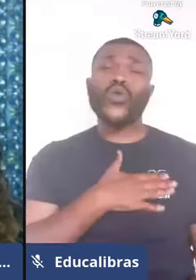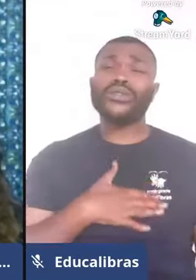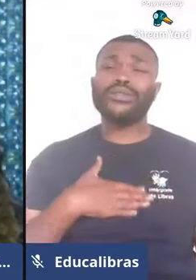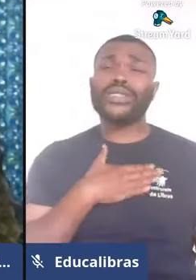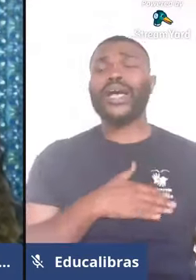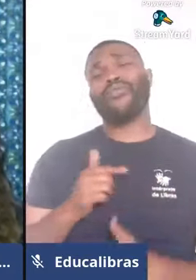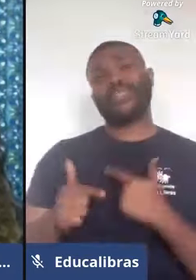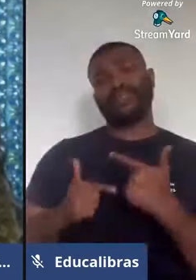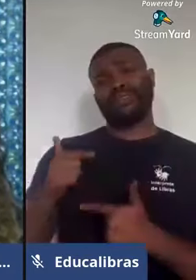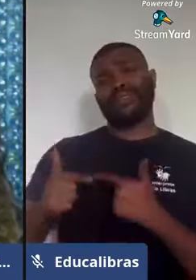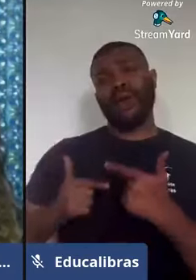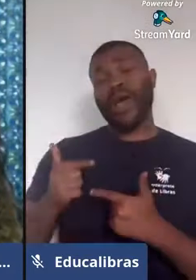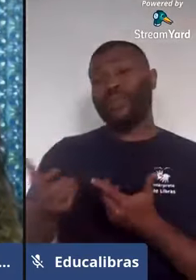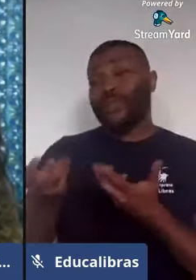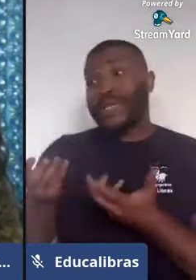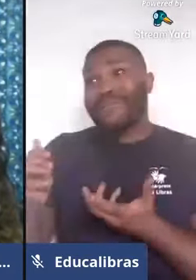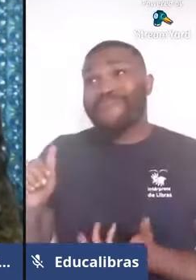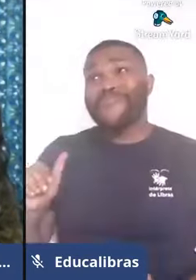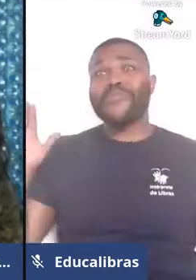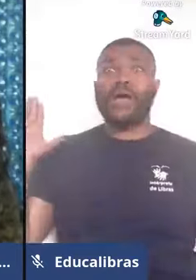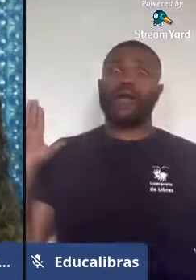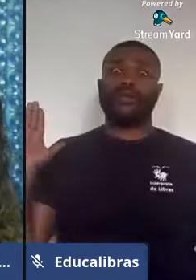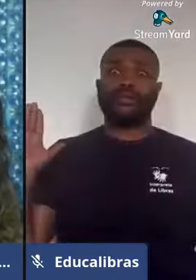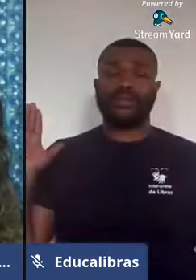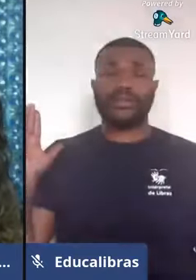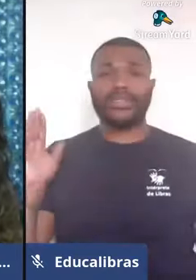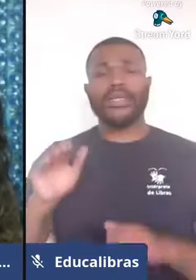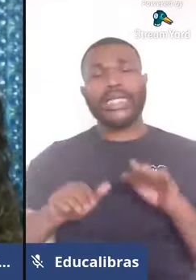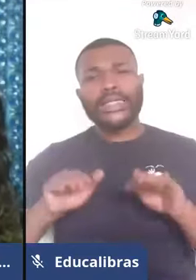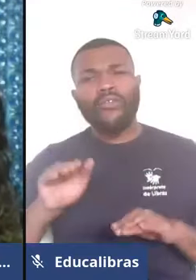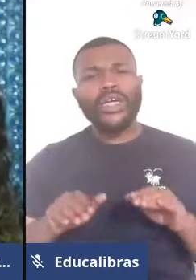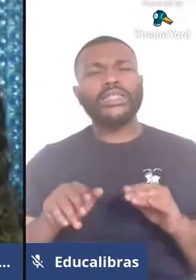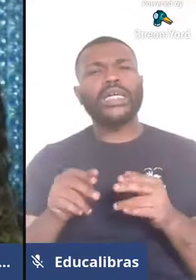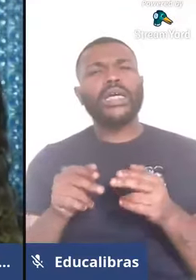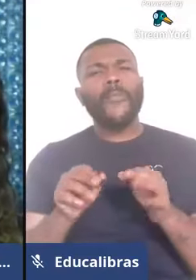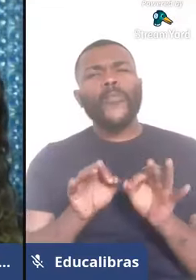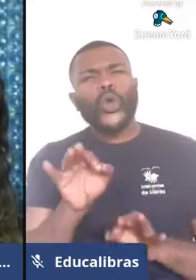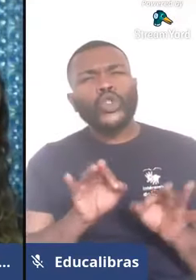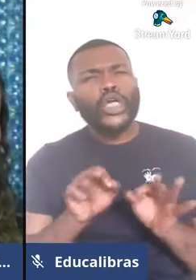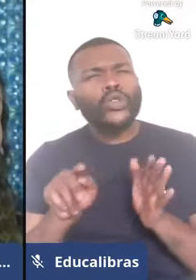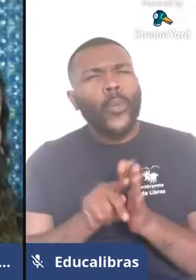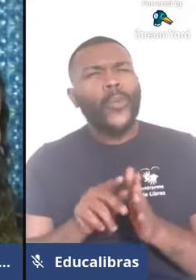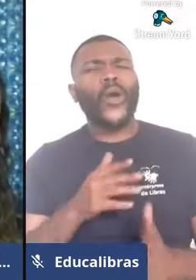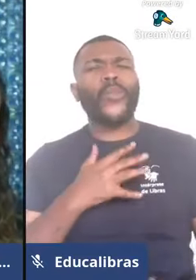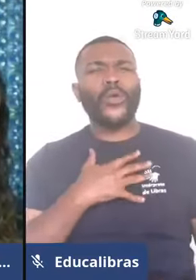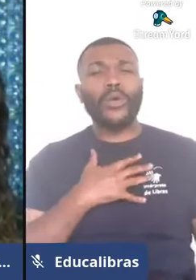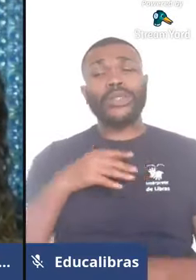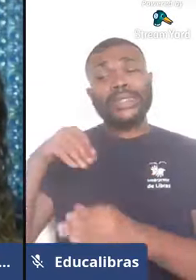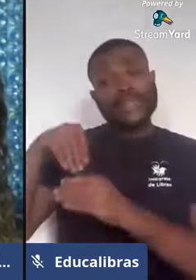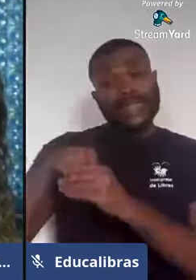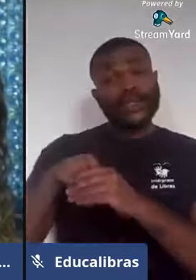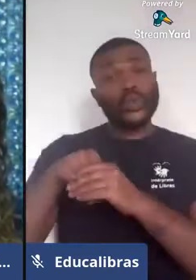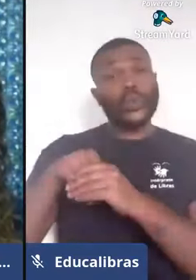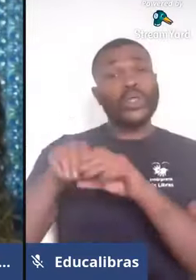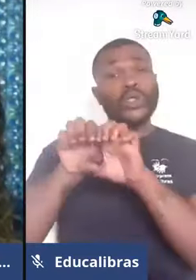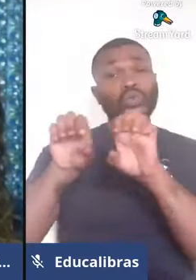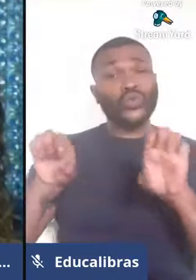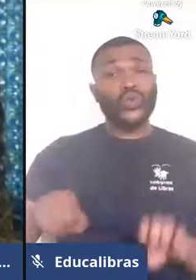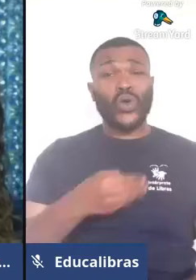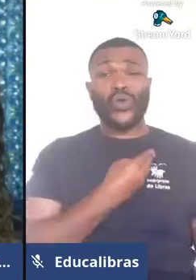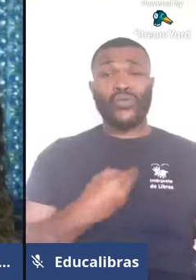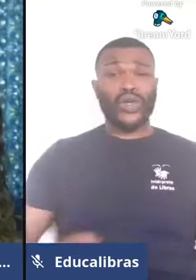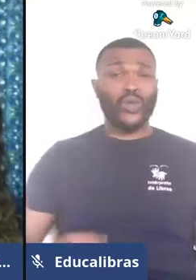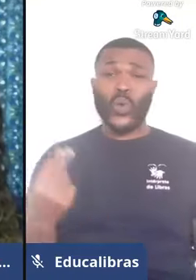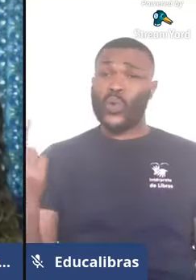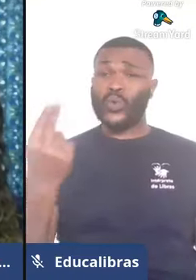queria fazer mais, queria talvez ter projetos próprios e que dentro da estrutura de governo não era possível, né, eram formatos diferentes,